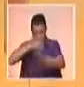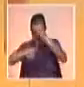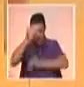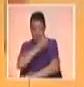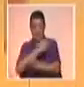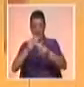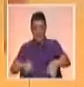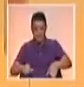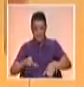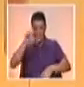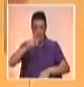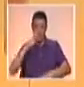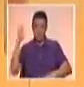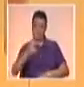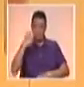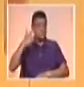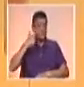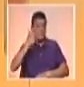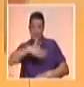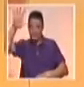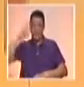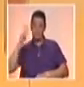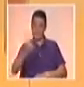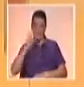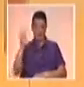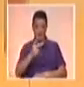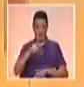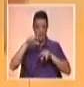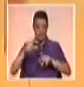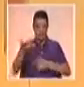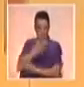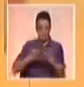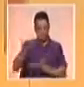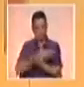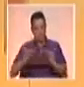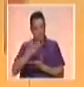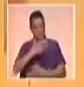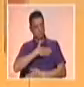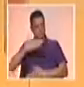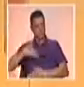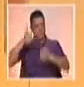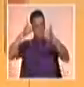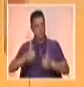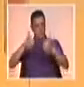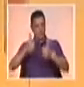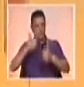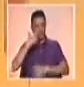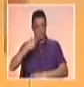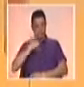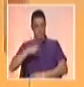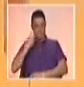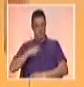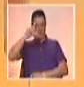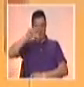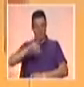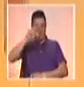criança e vai ser válido a vida inteira, para que tenha relações saudáveis, estabeleça relações saudáveis, uhum, a nível pessoal e a